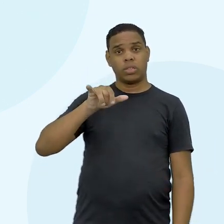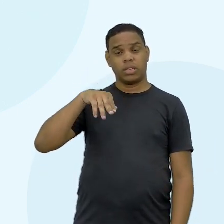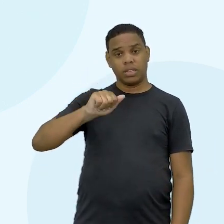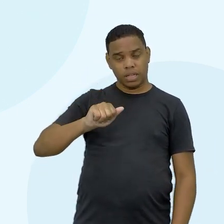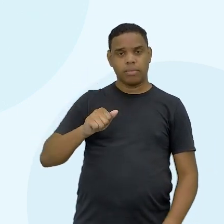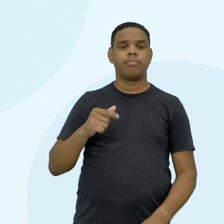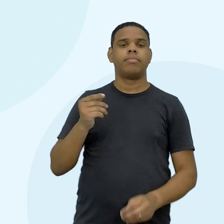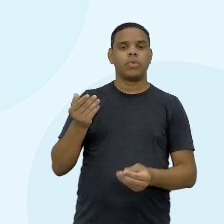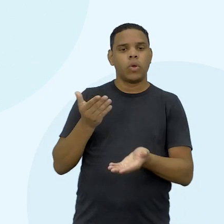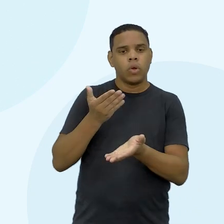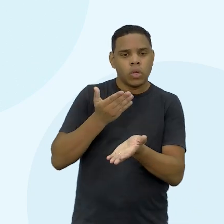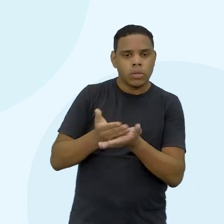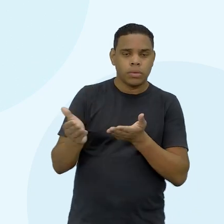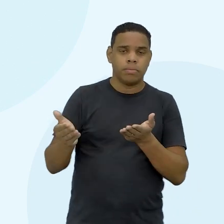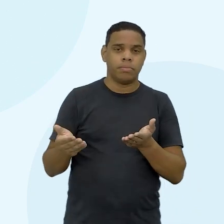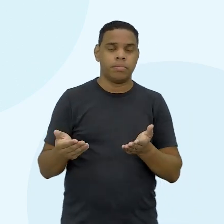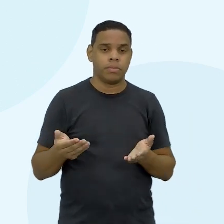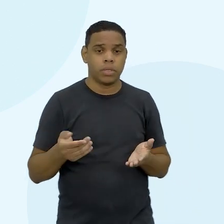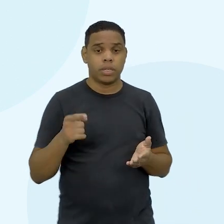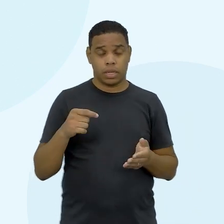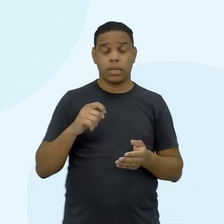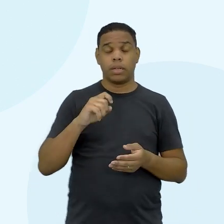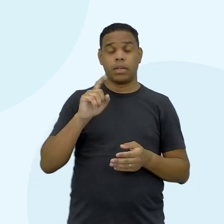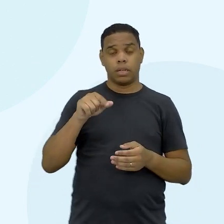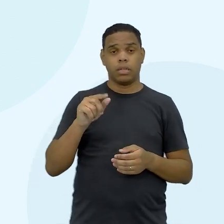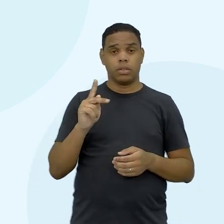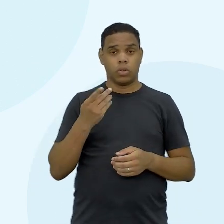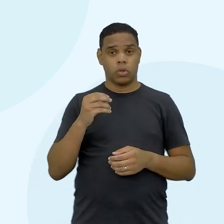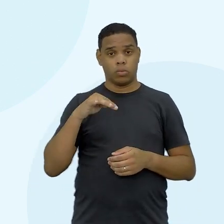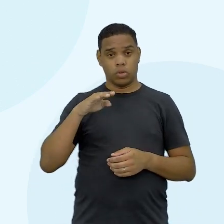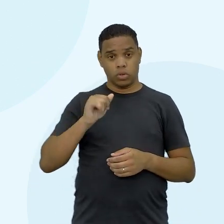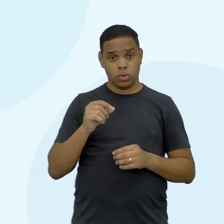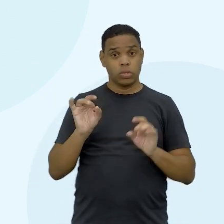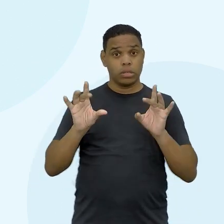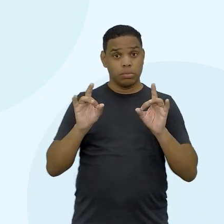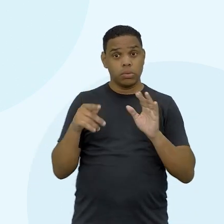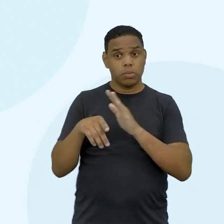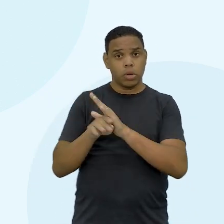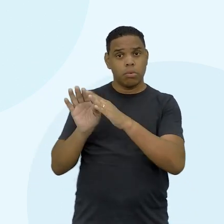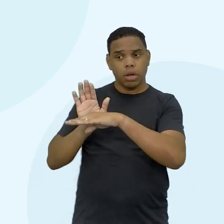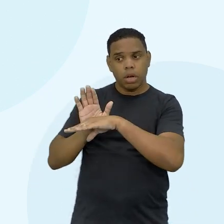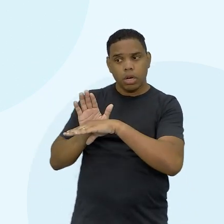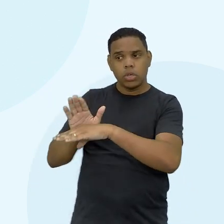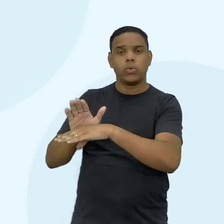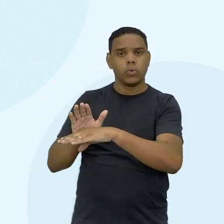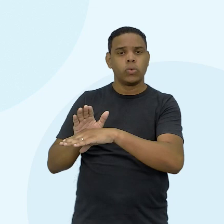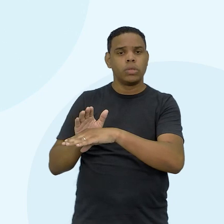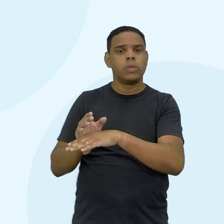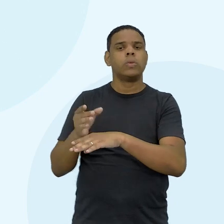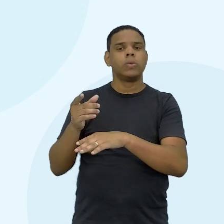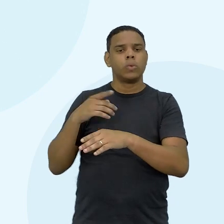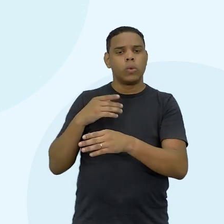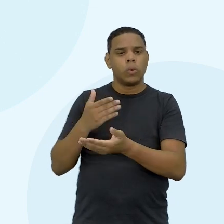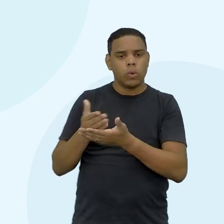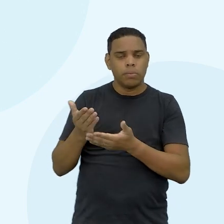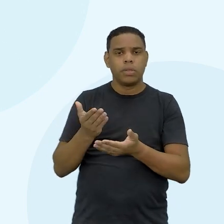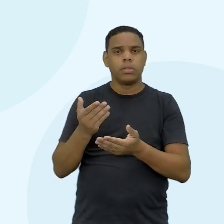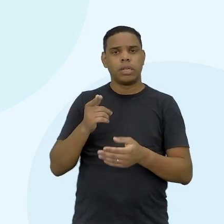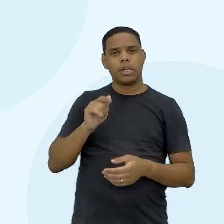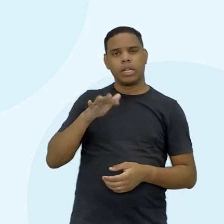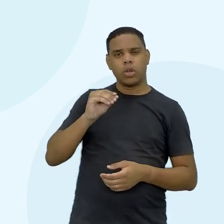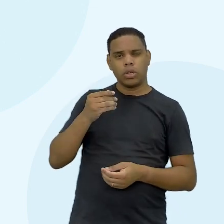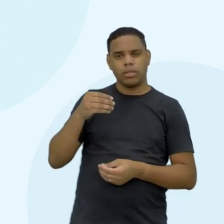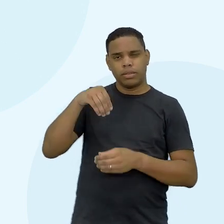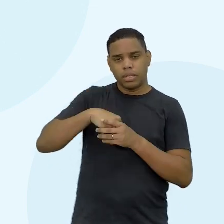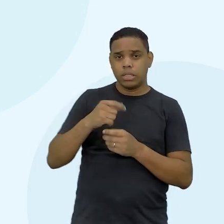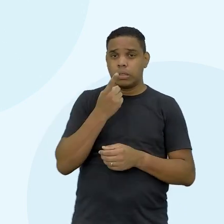A insulina, então, ela é um hormônio, né, específico que auxilia, então, nessa entrada da glicose no